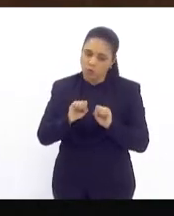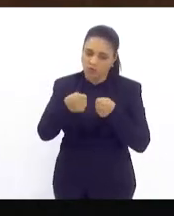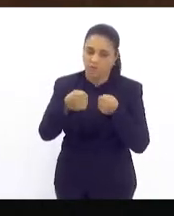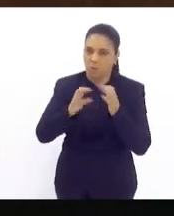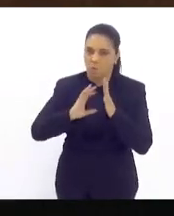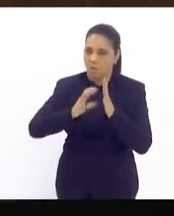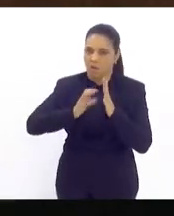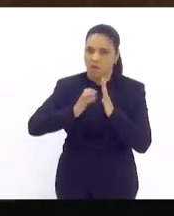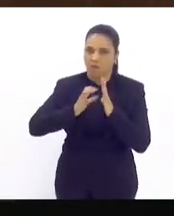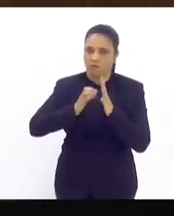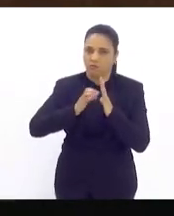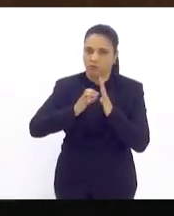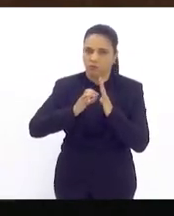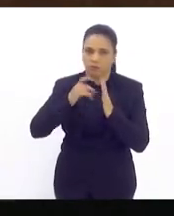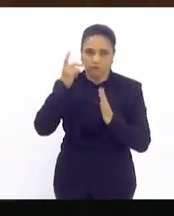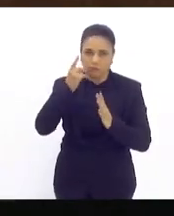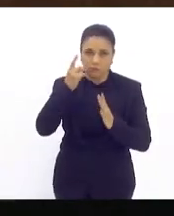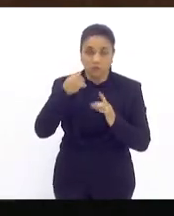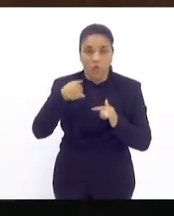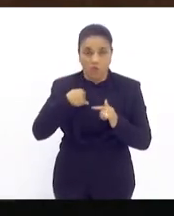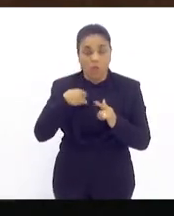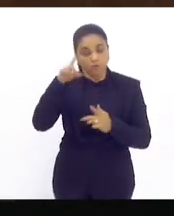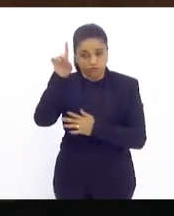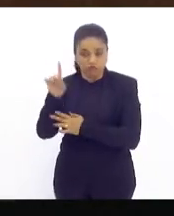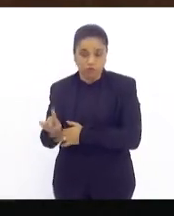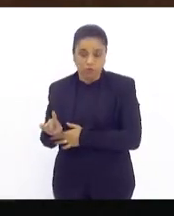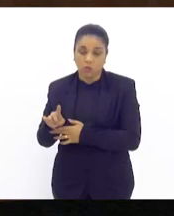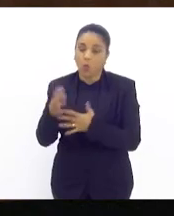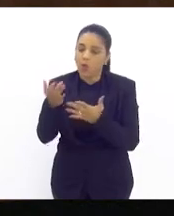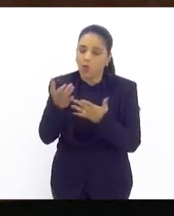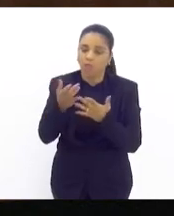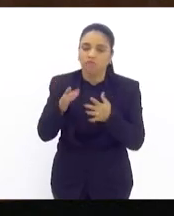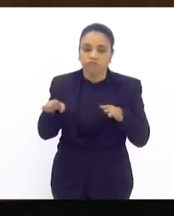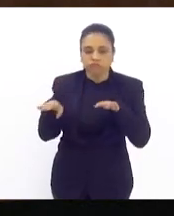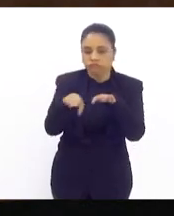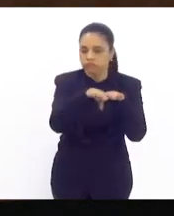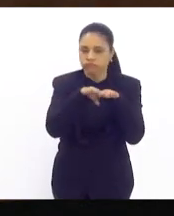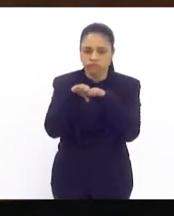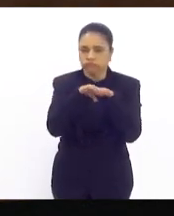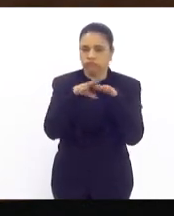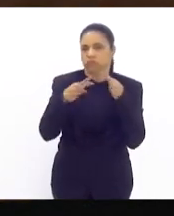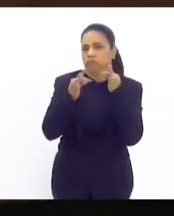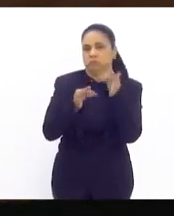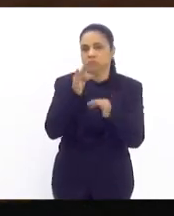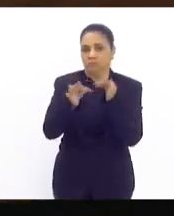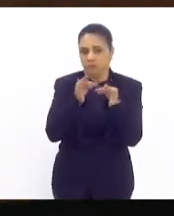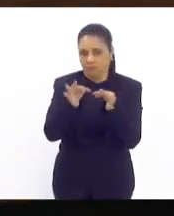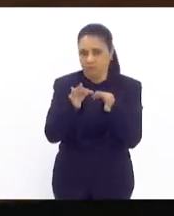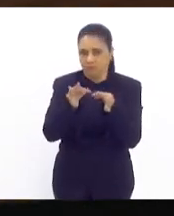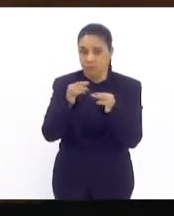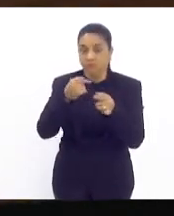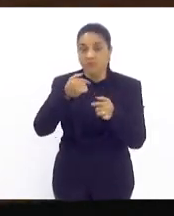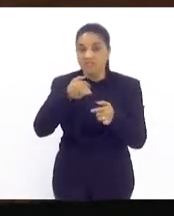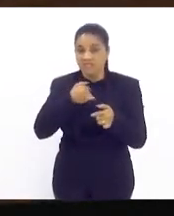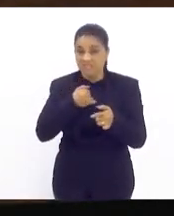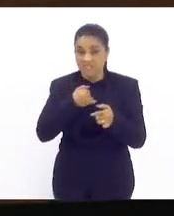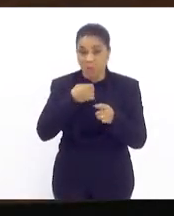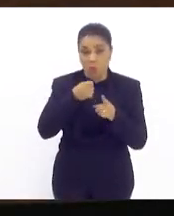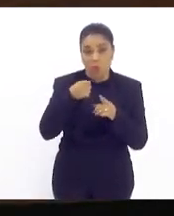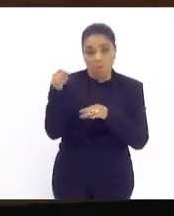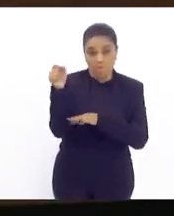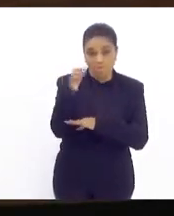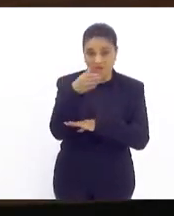político eu sou de direita e quero que todos sejam tratado iguais então eu falei aqui se eu for por essa bandeira